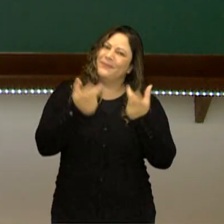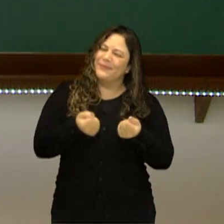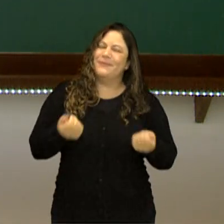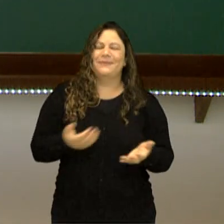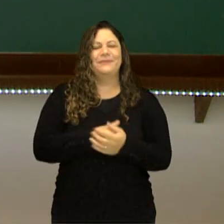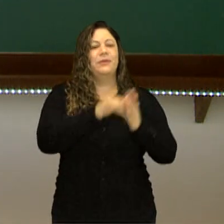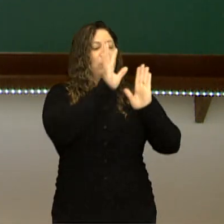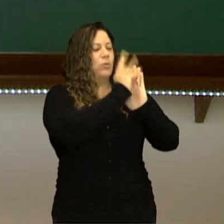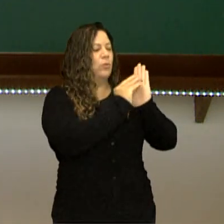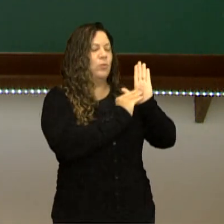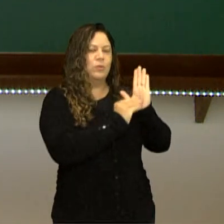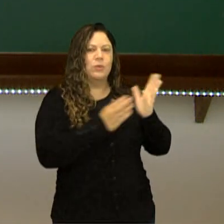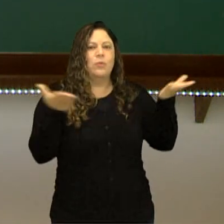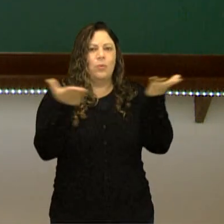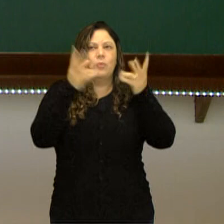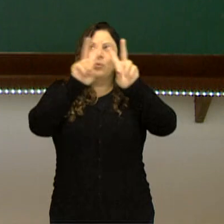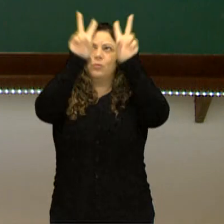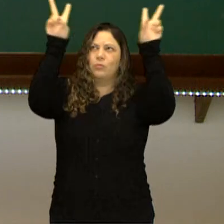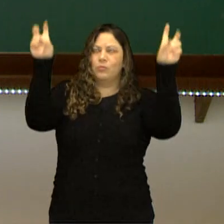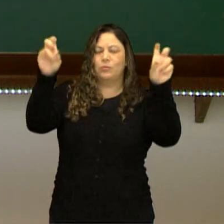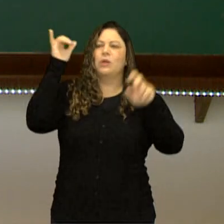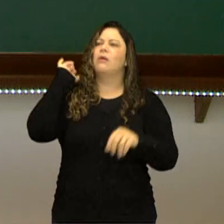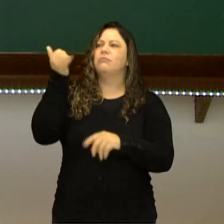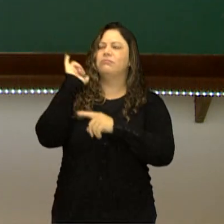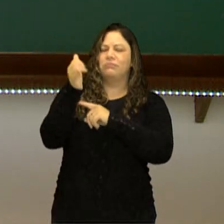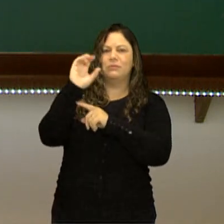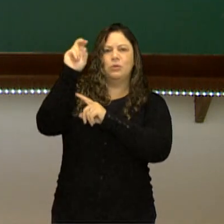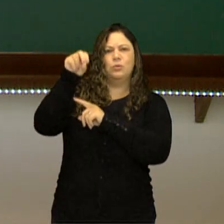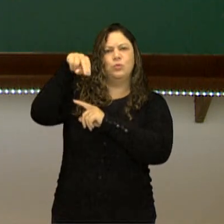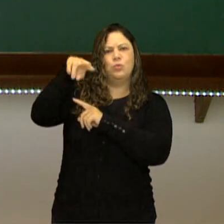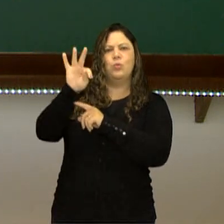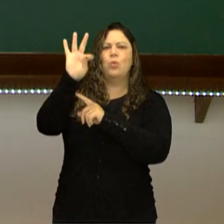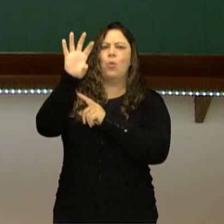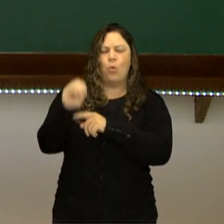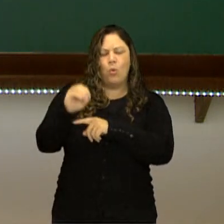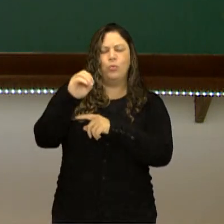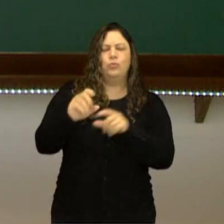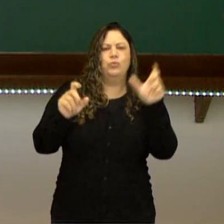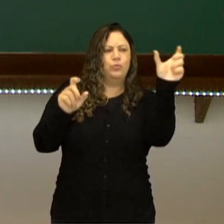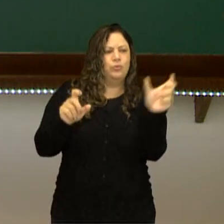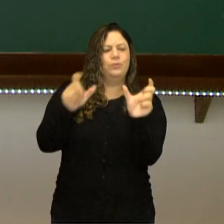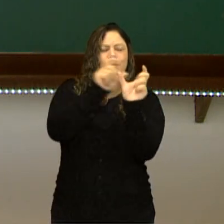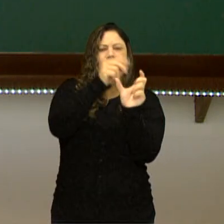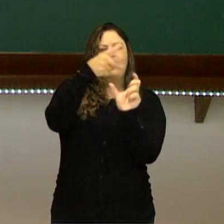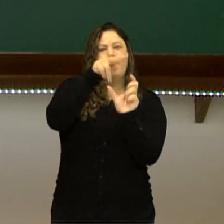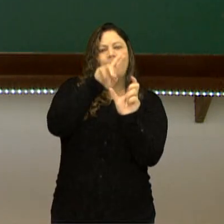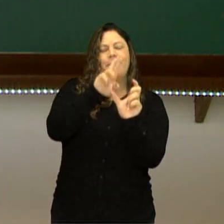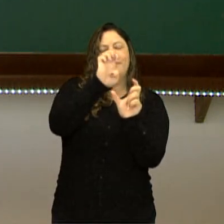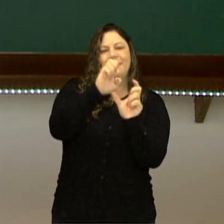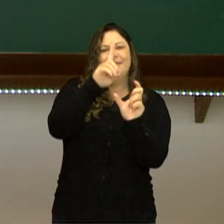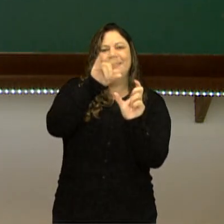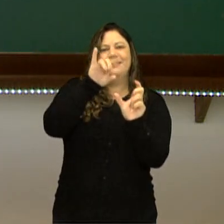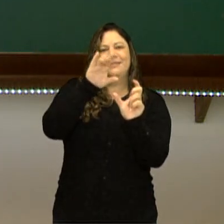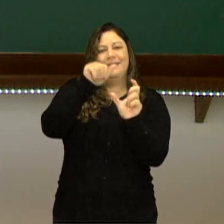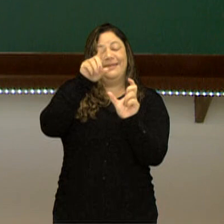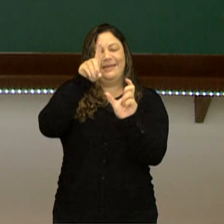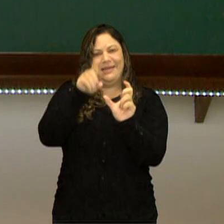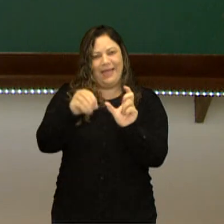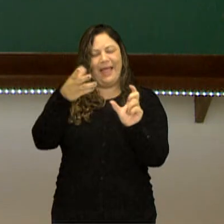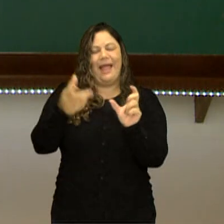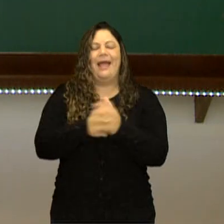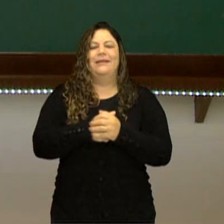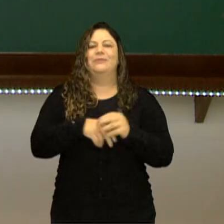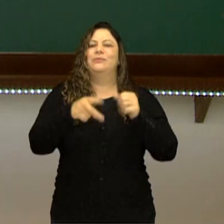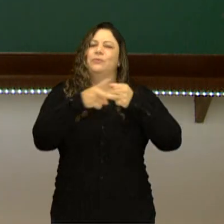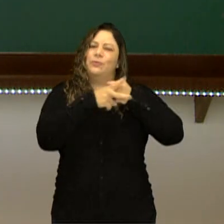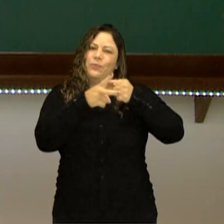nosso conteúdo é conto e predicado verbo nominal. Iremos falar sobre esses dois conteúdos. Por isso, convido você